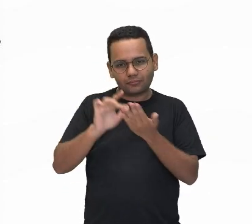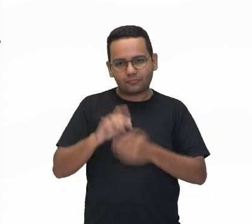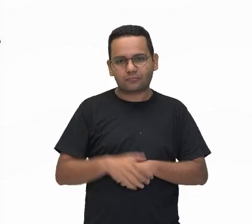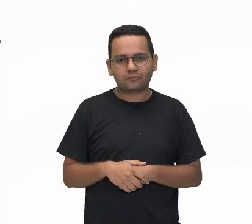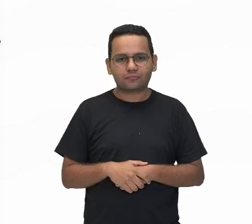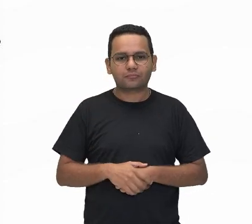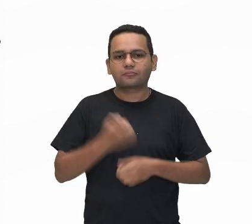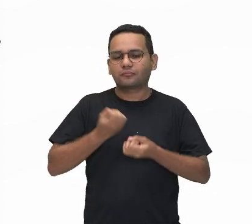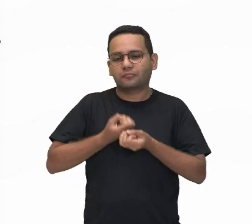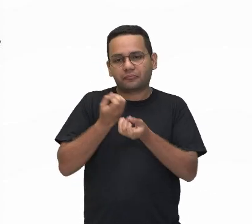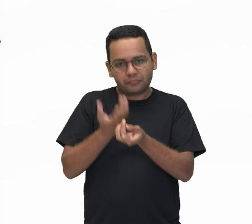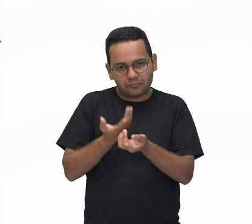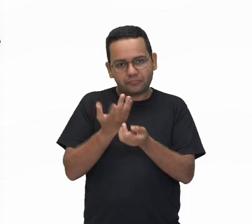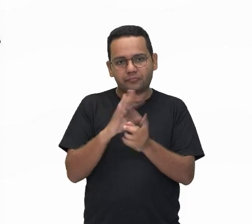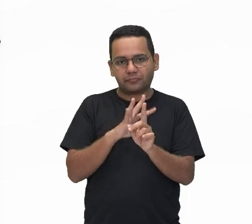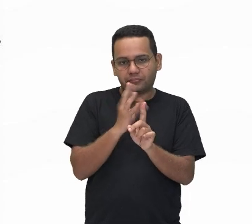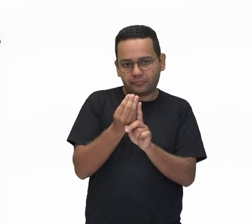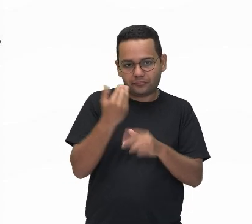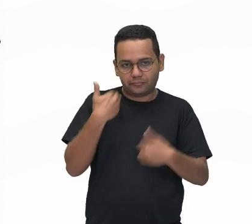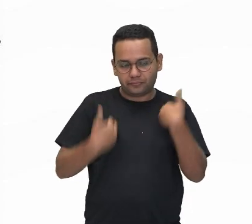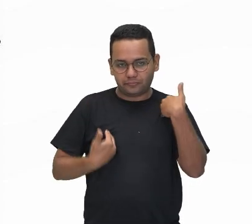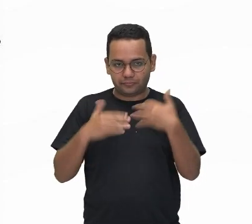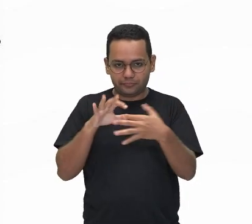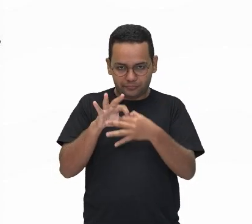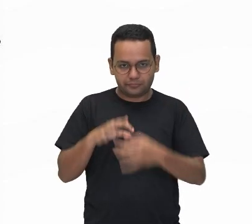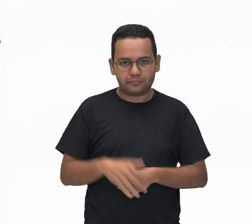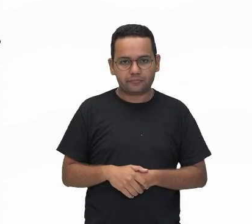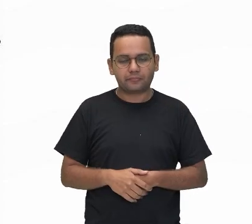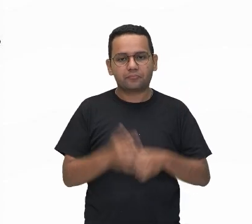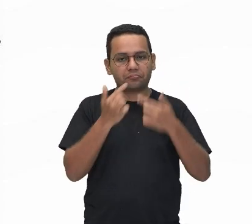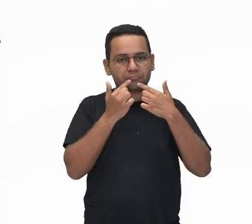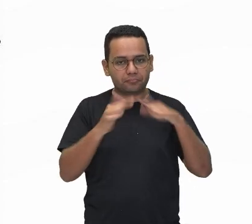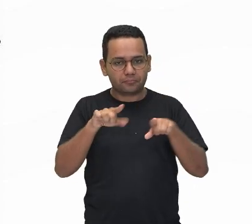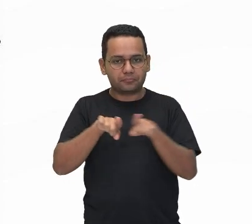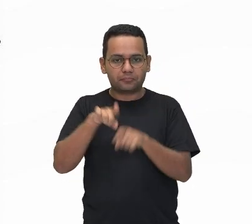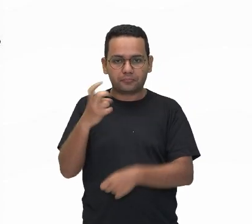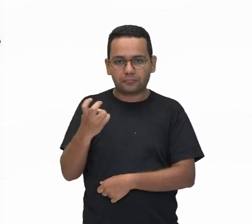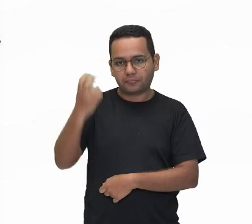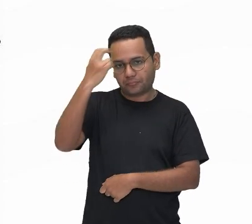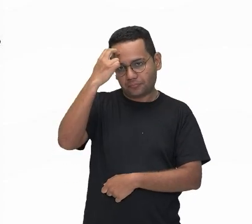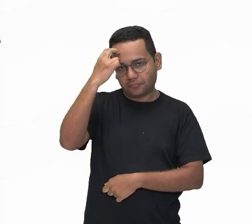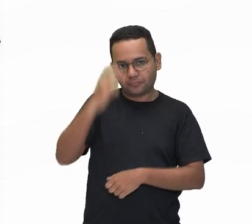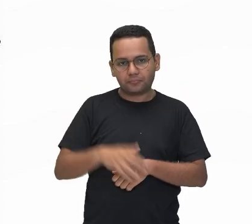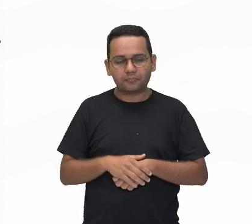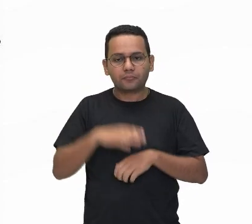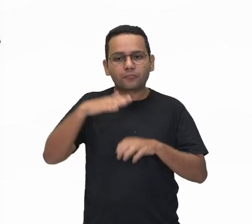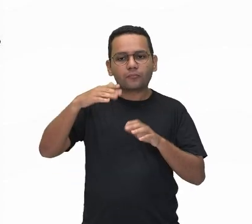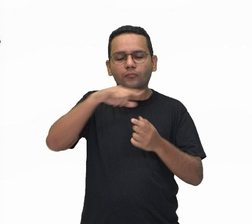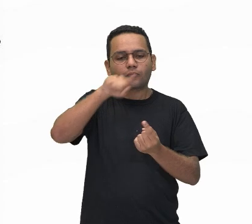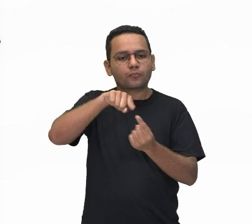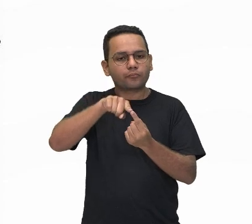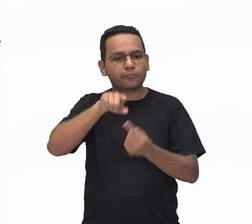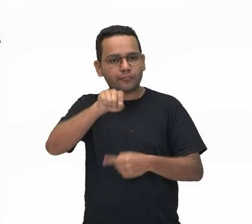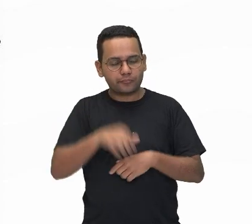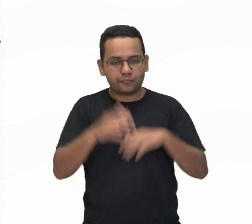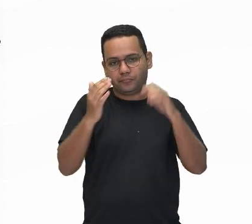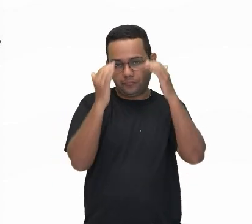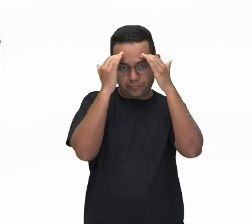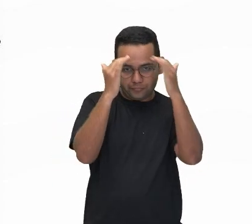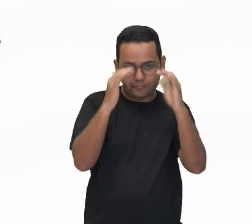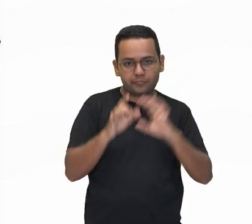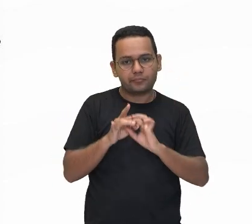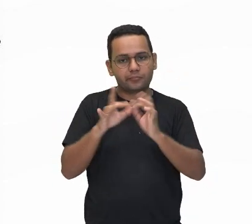argumentativos, manifestações artístico-corporais, linguísticas e culturais pautadas no respeito e na